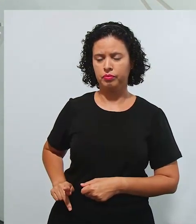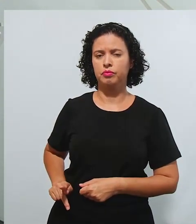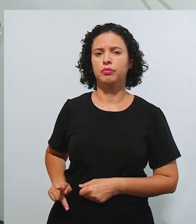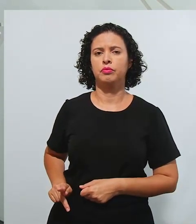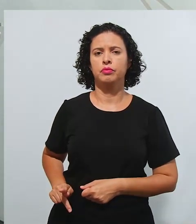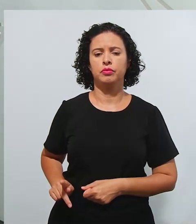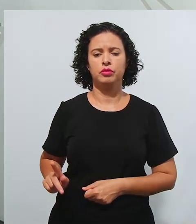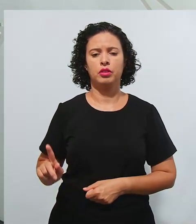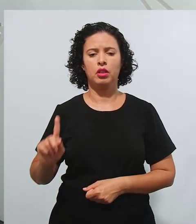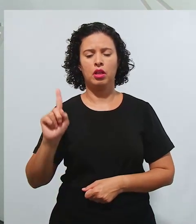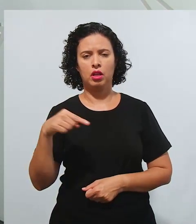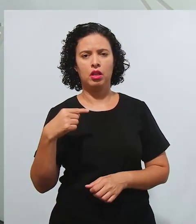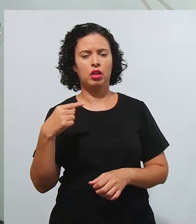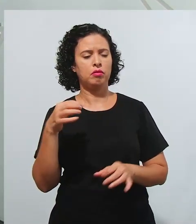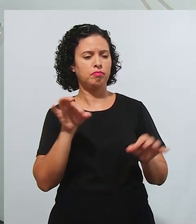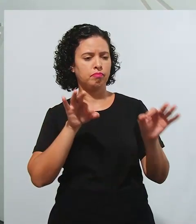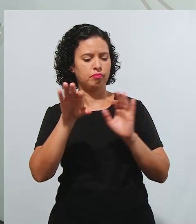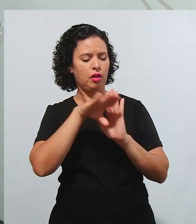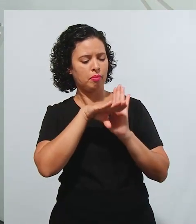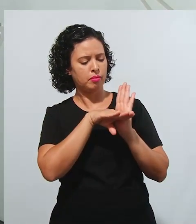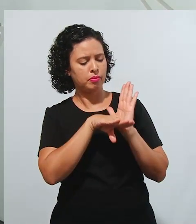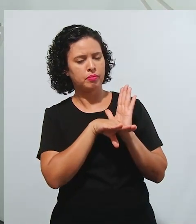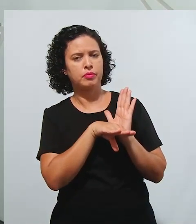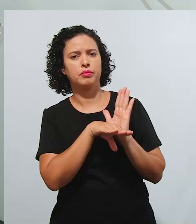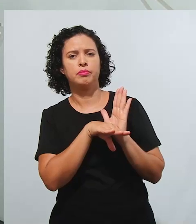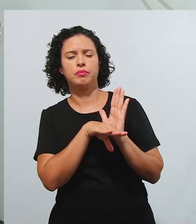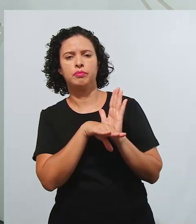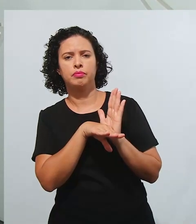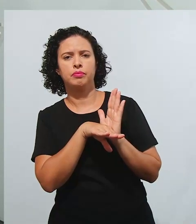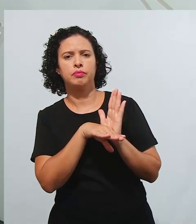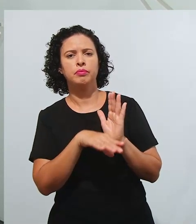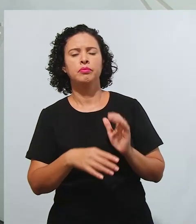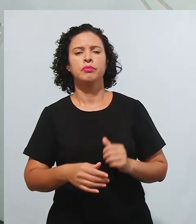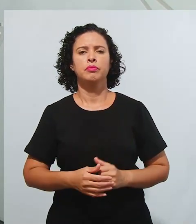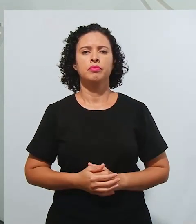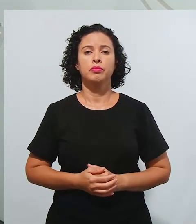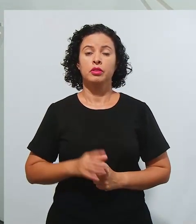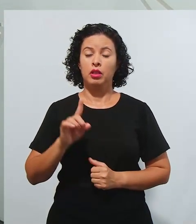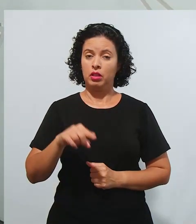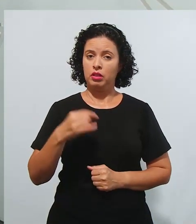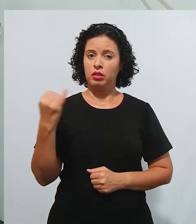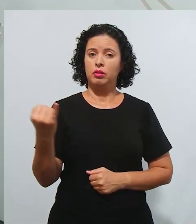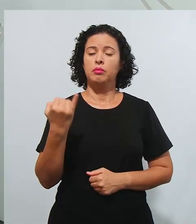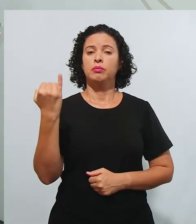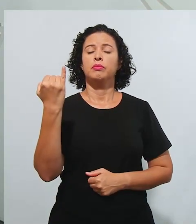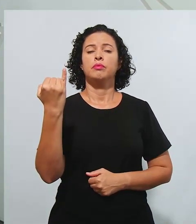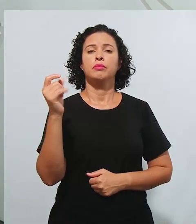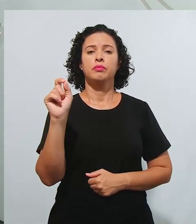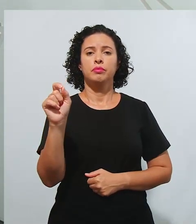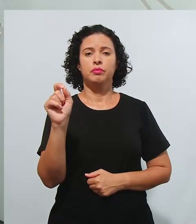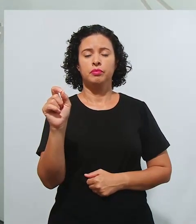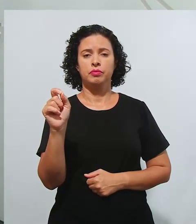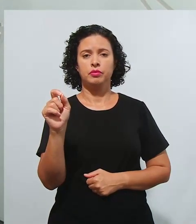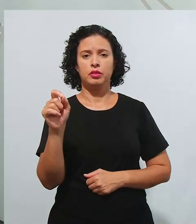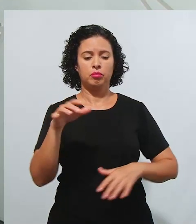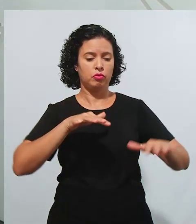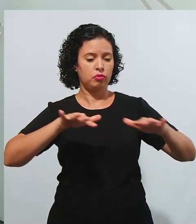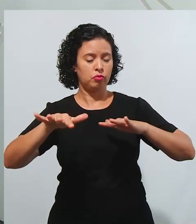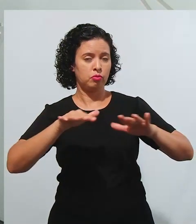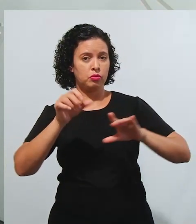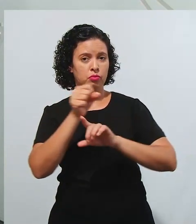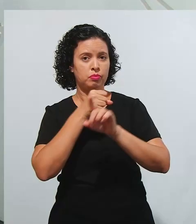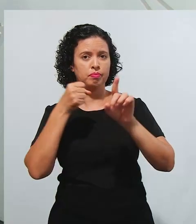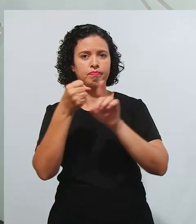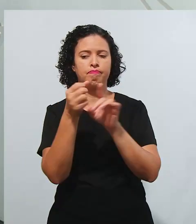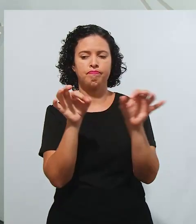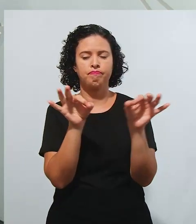onde vai nossos planos de governo, para onde vão os programas. É muito importante as ações sociais serem